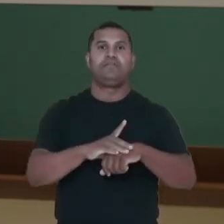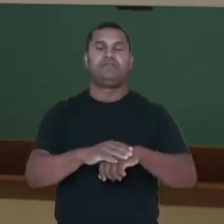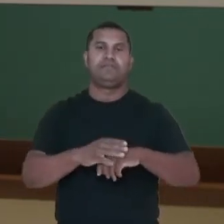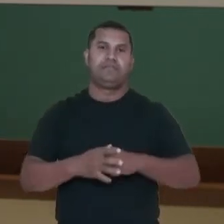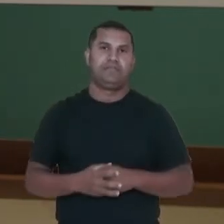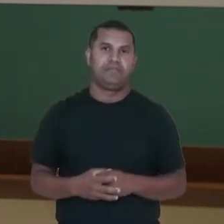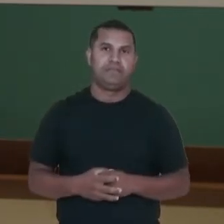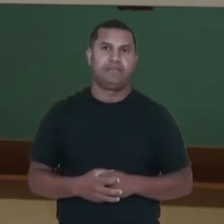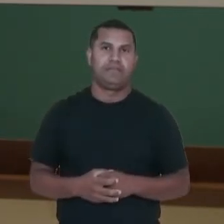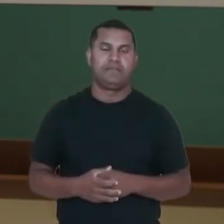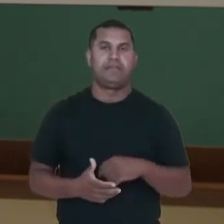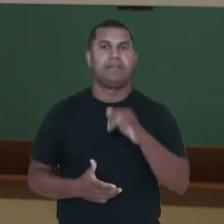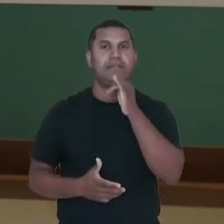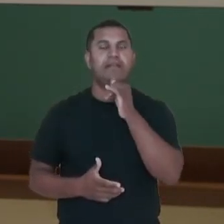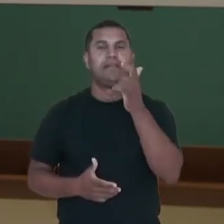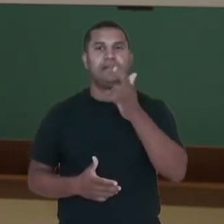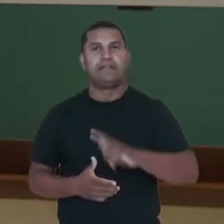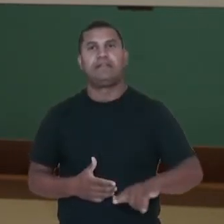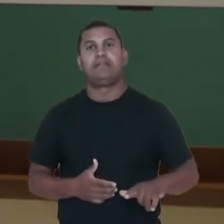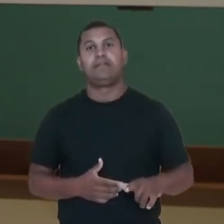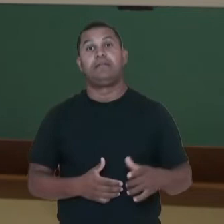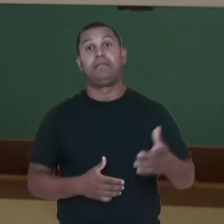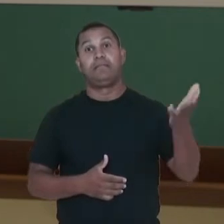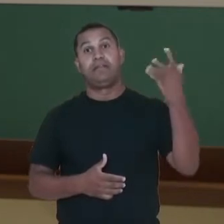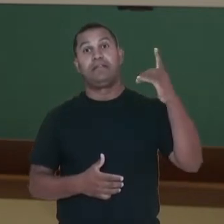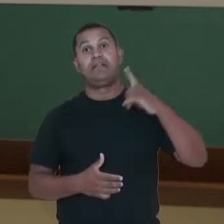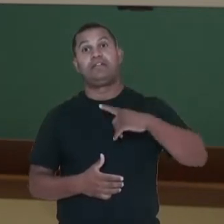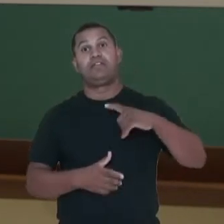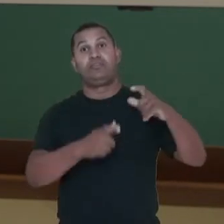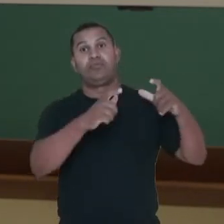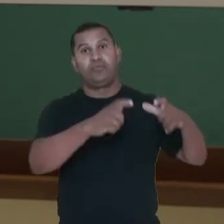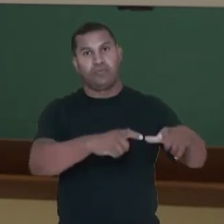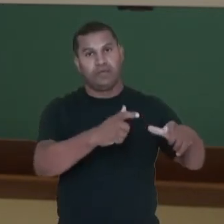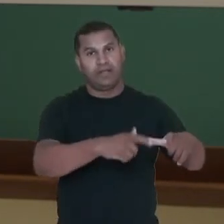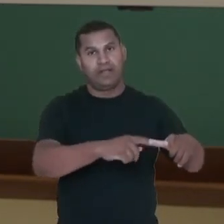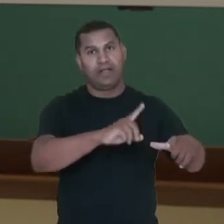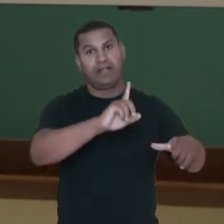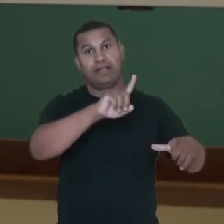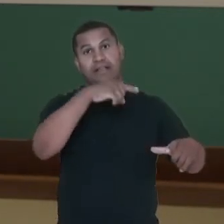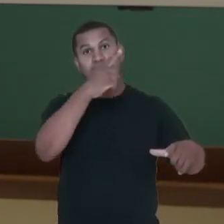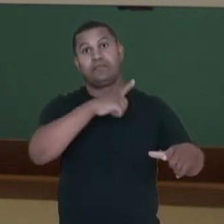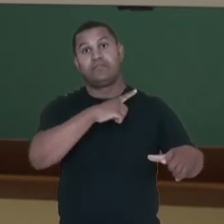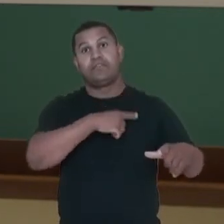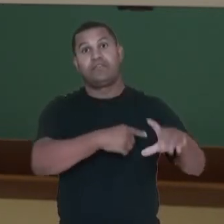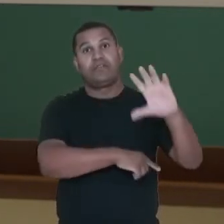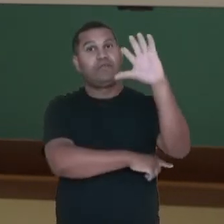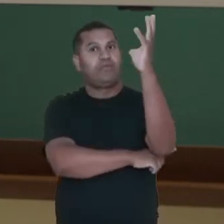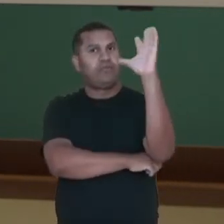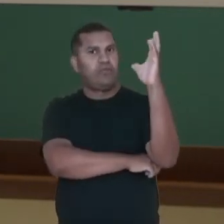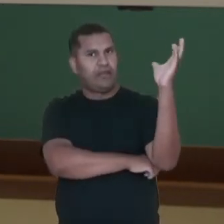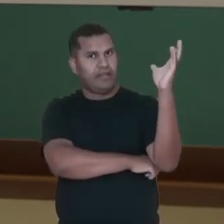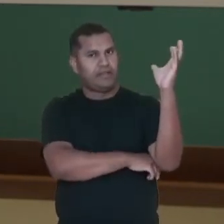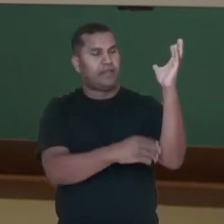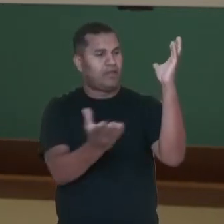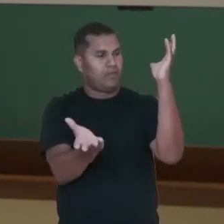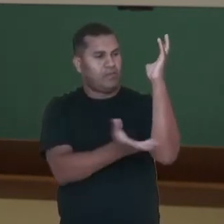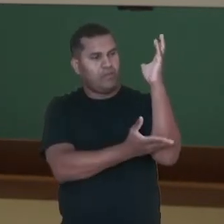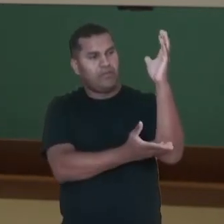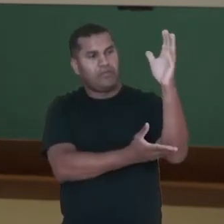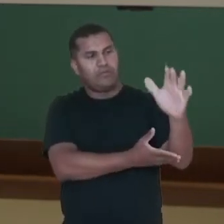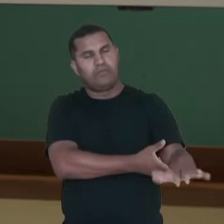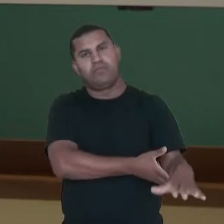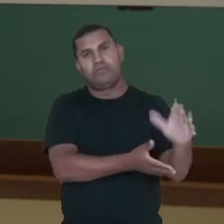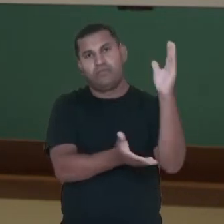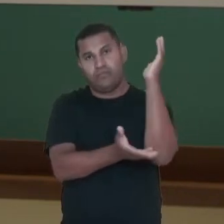exemplo, existia um local e existia florestas, né? Vida ali naquele local e é retirado para ter produção